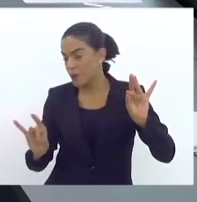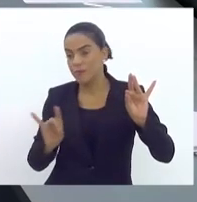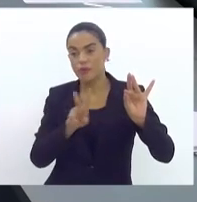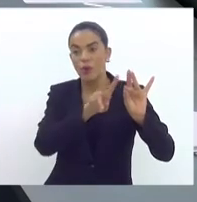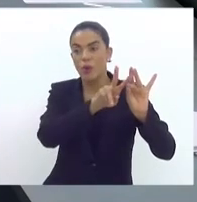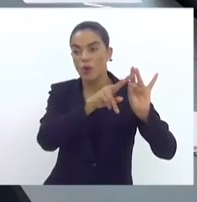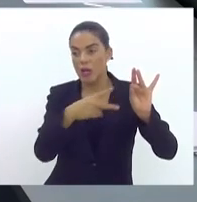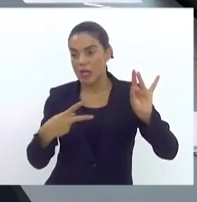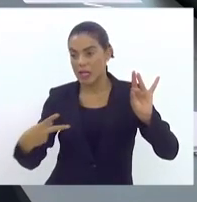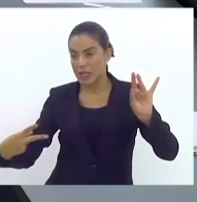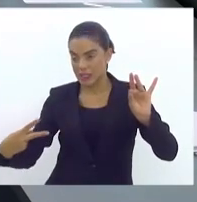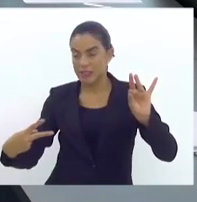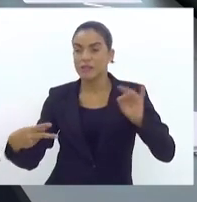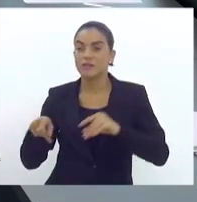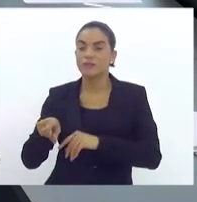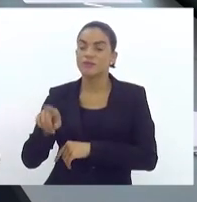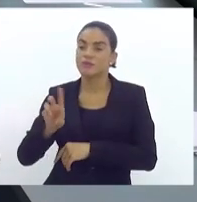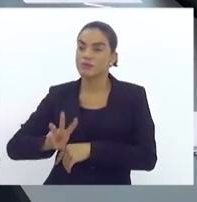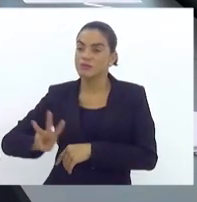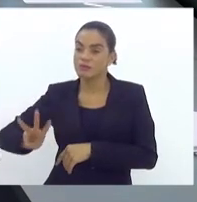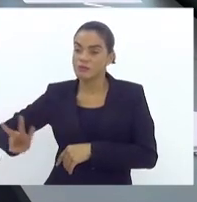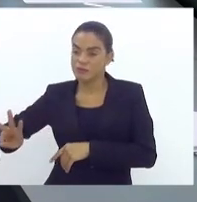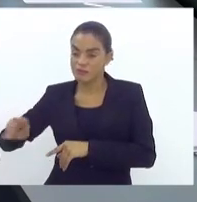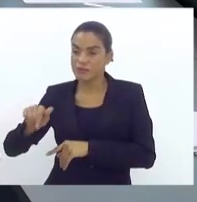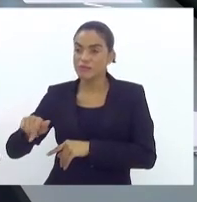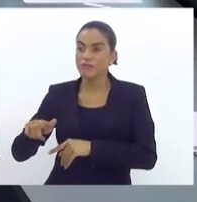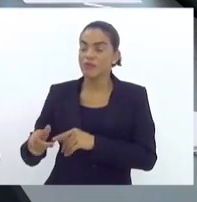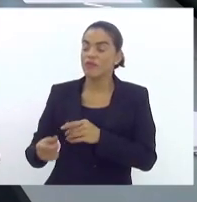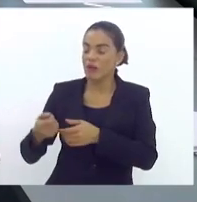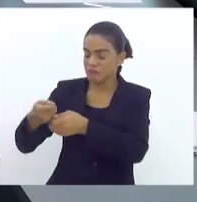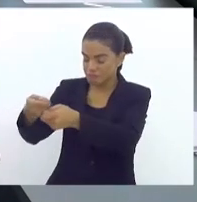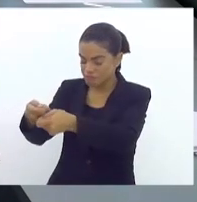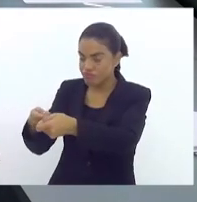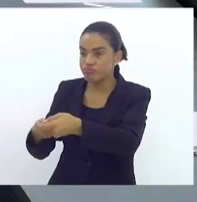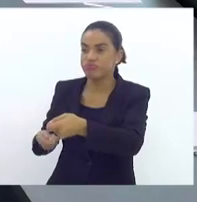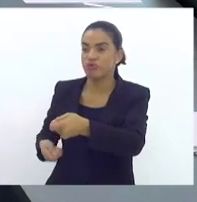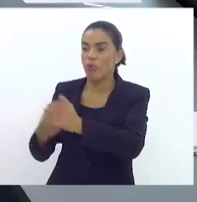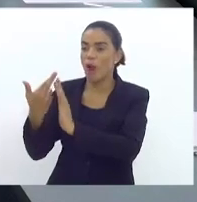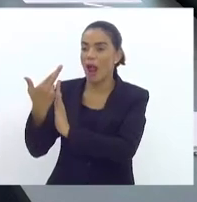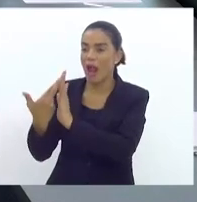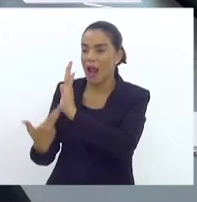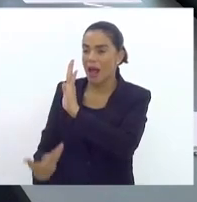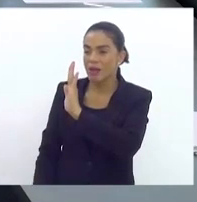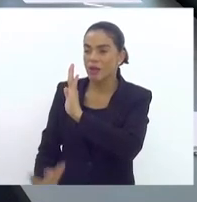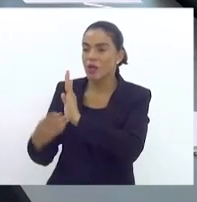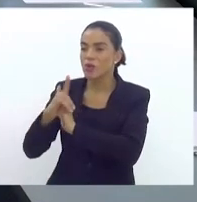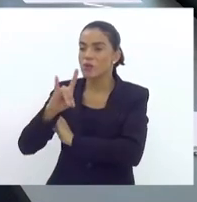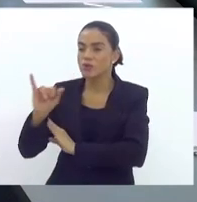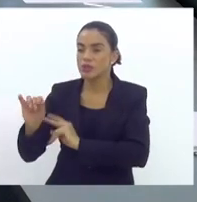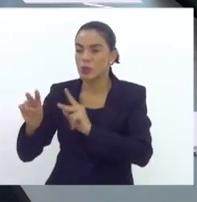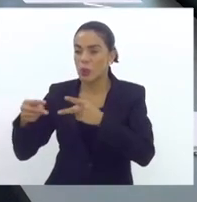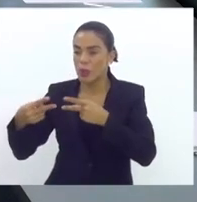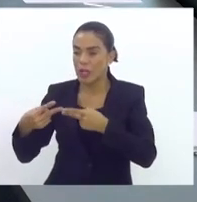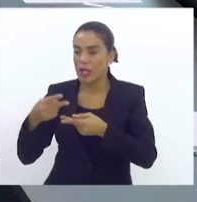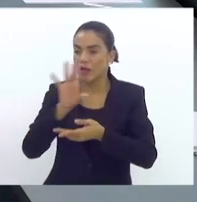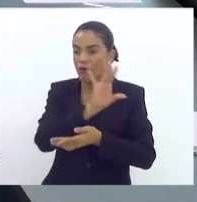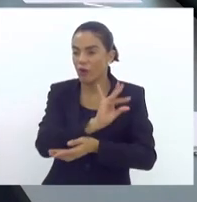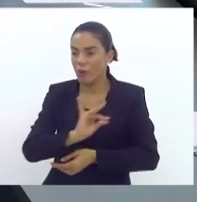bota o link desse site uma plataforma elefante que vai gerar um relatório tecnológico quando esse link foi colhido